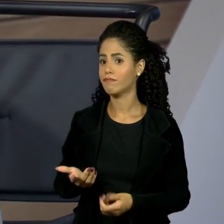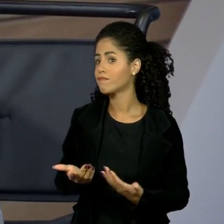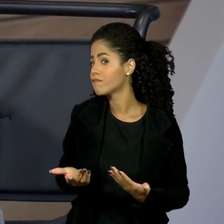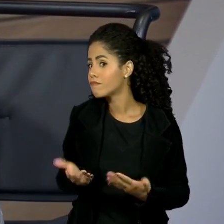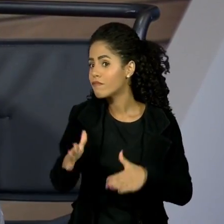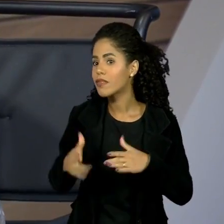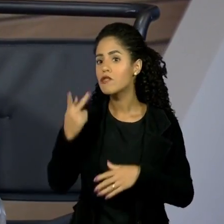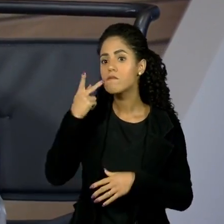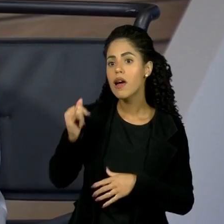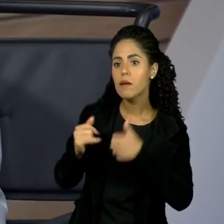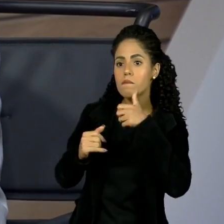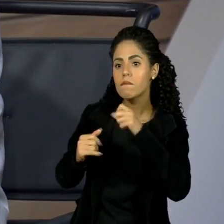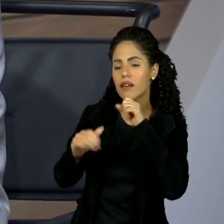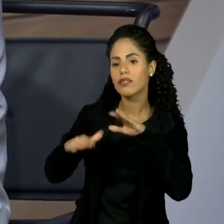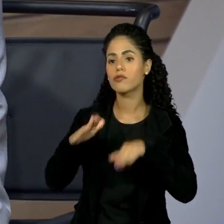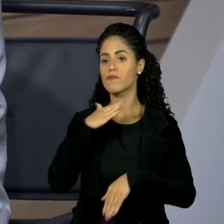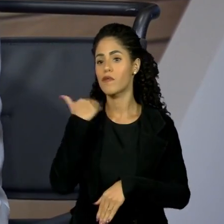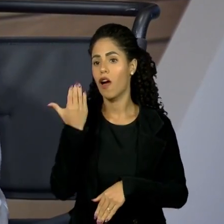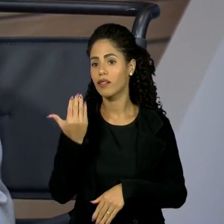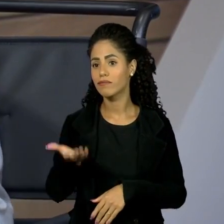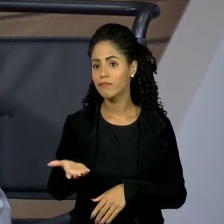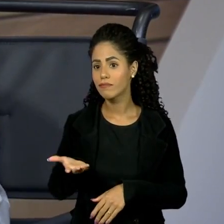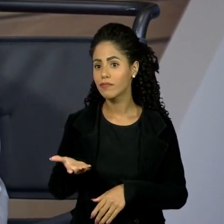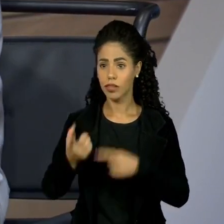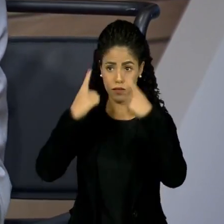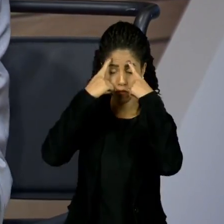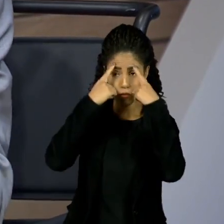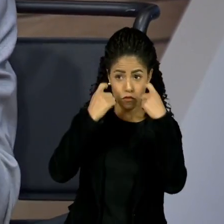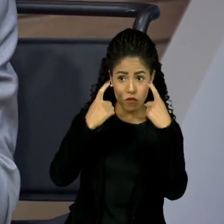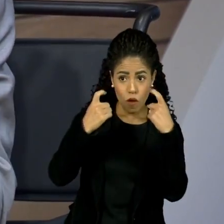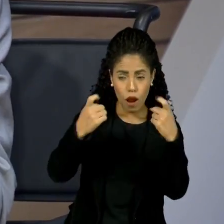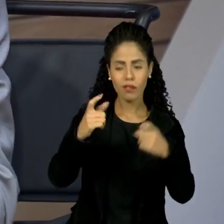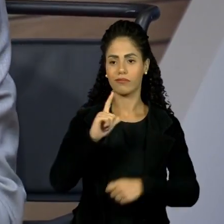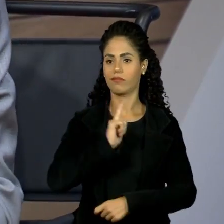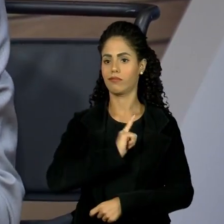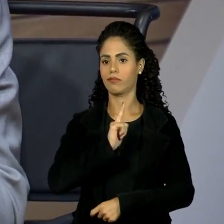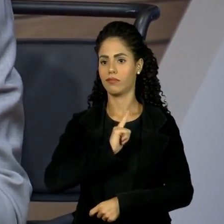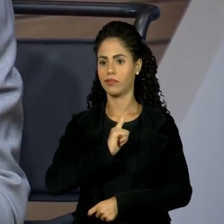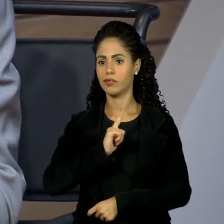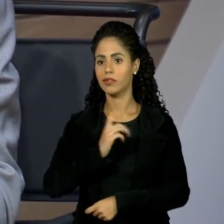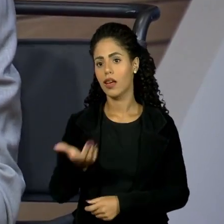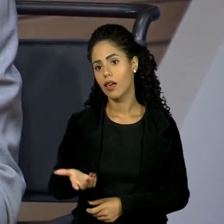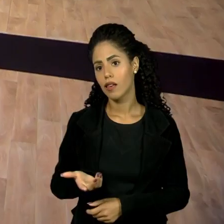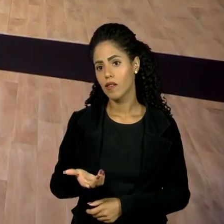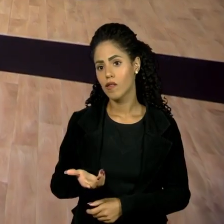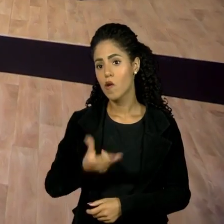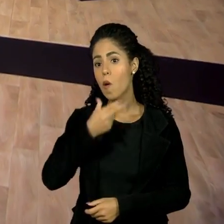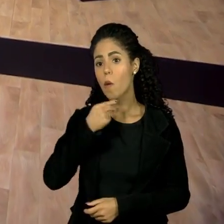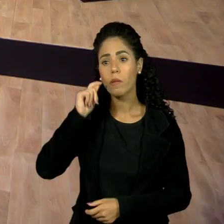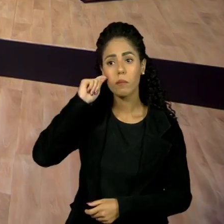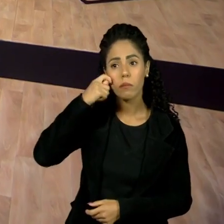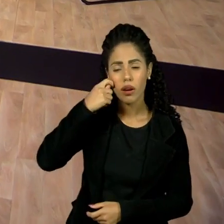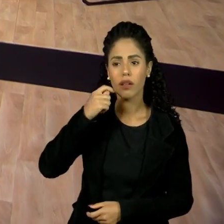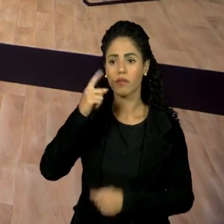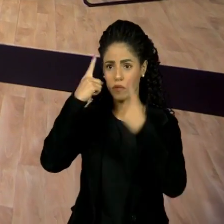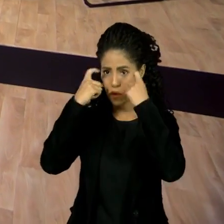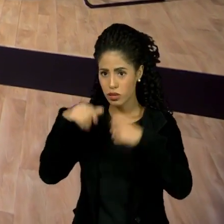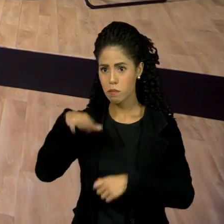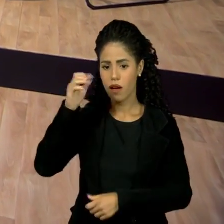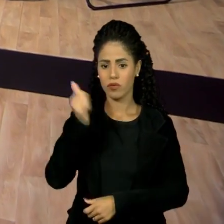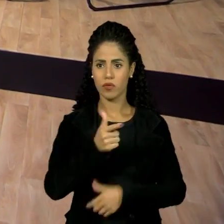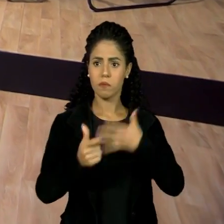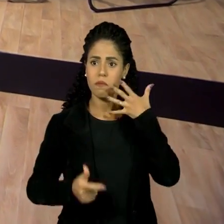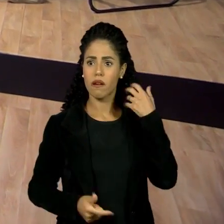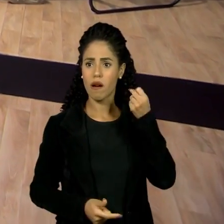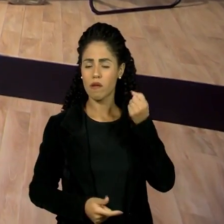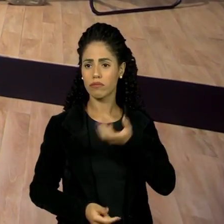pais que morrem cedo, pela violência que ataca sobretudo o homem negro, que vai deixar esses órfãos, que